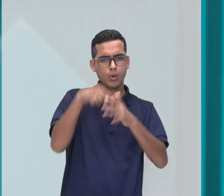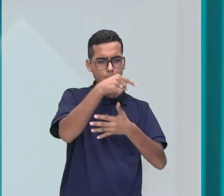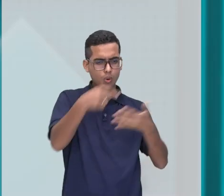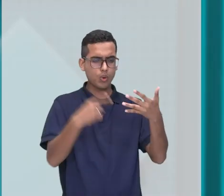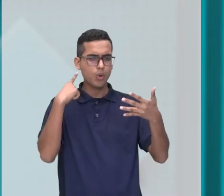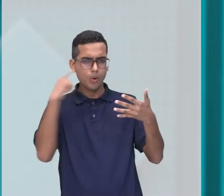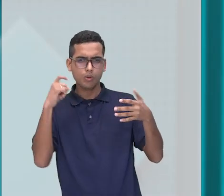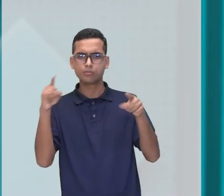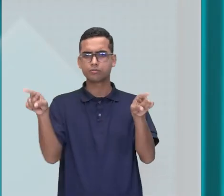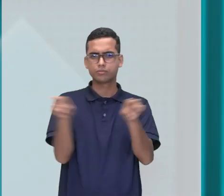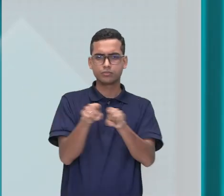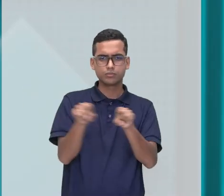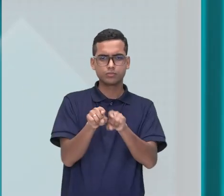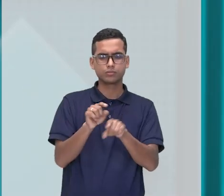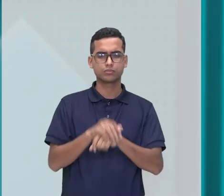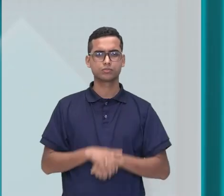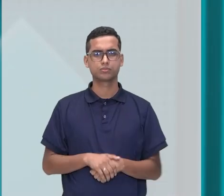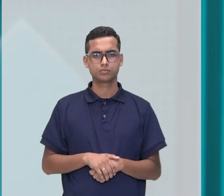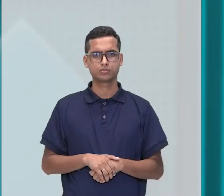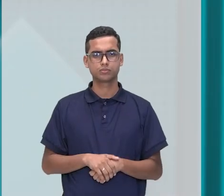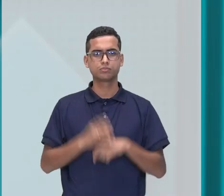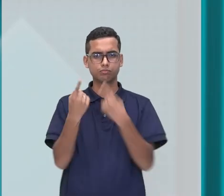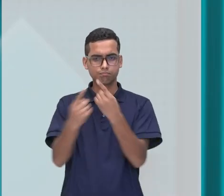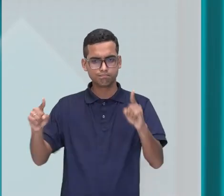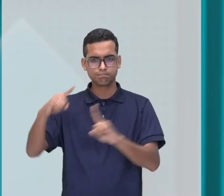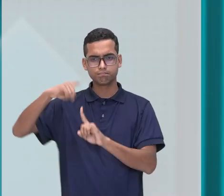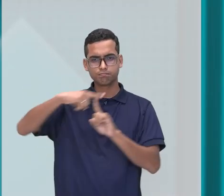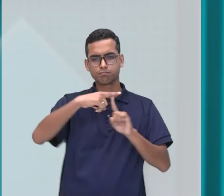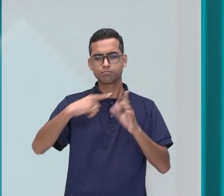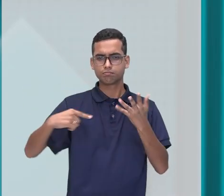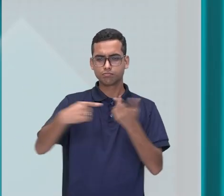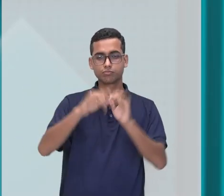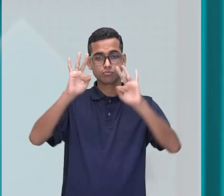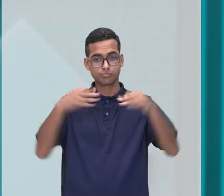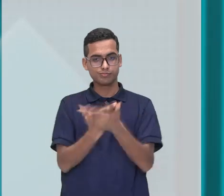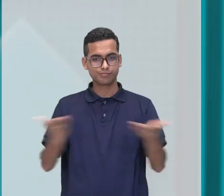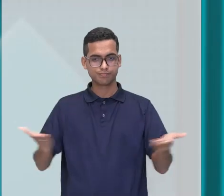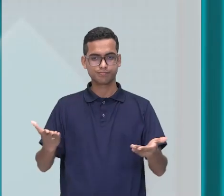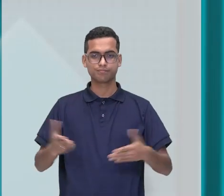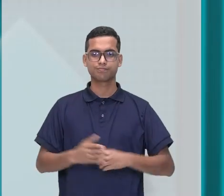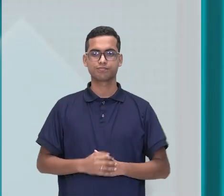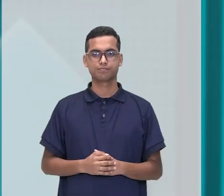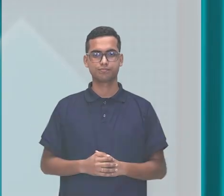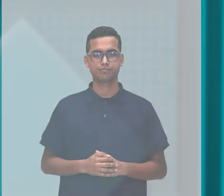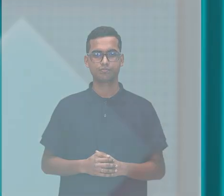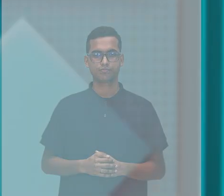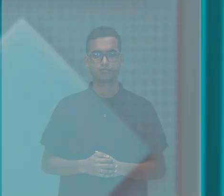e também de instrumentos musicais, nós finalizamos essa aula.